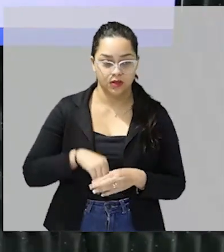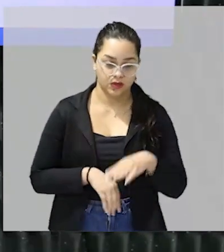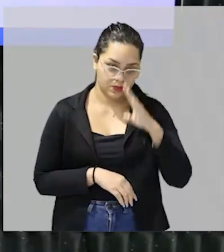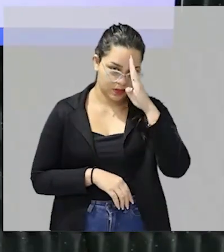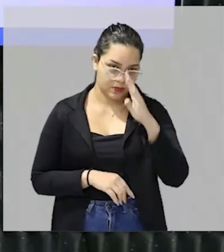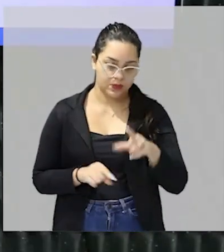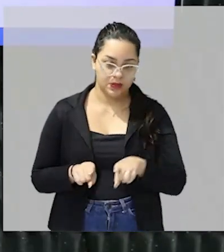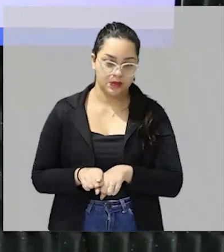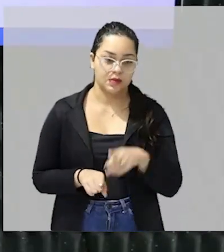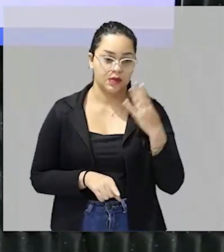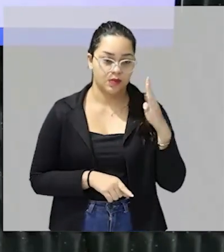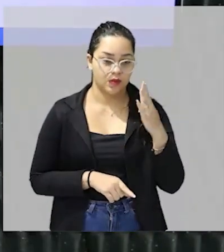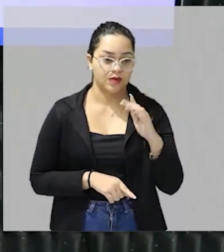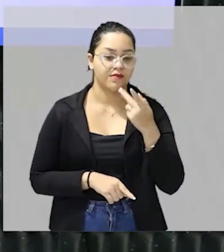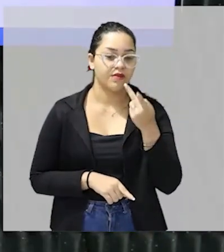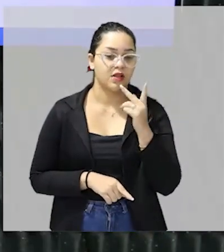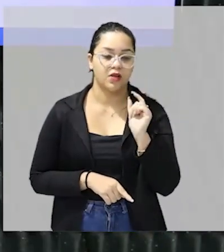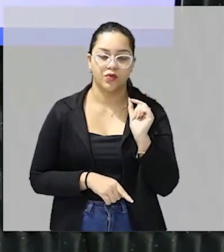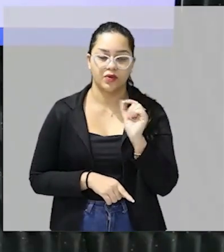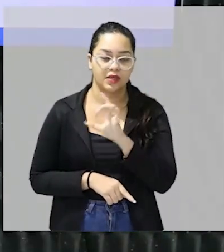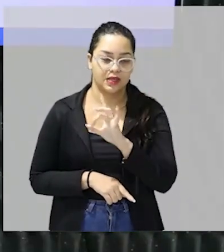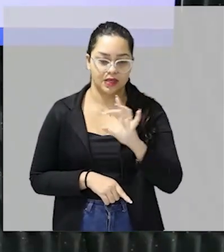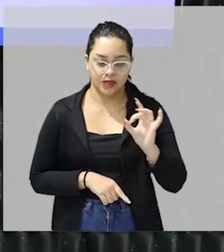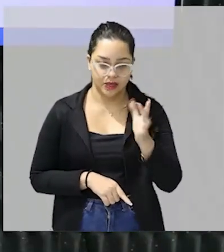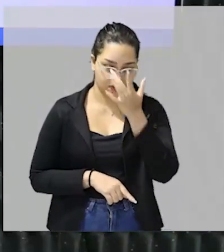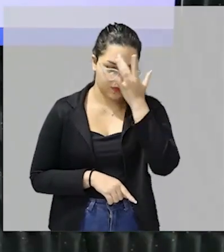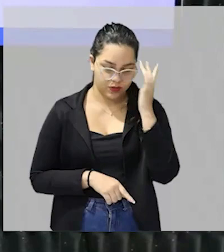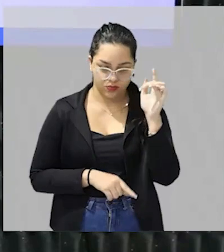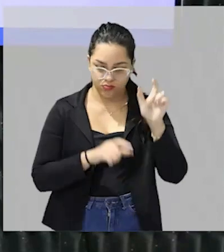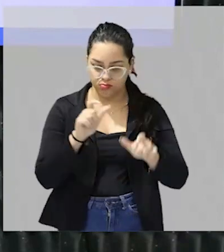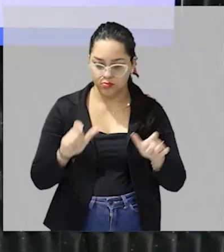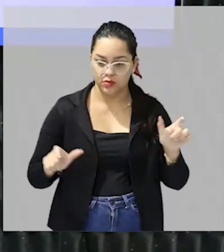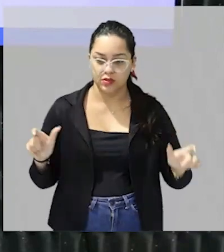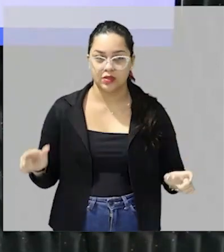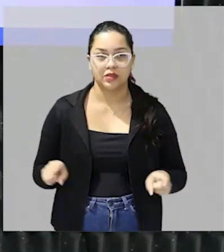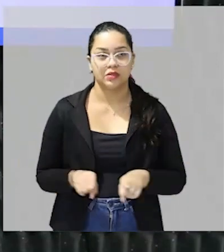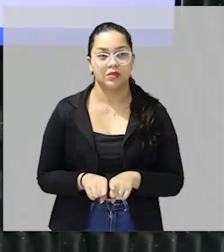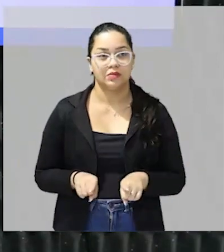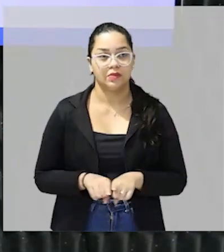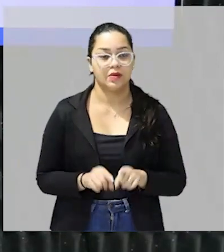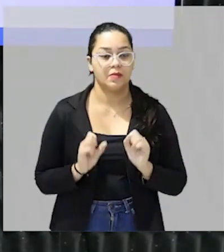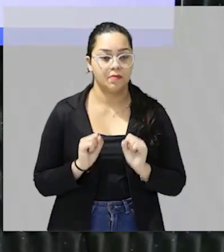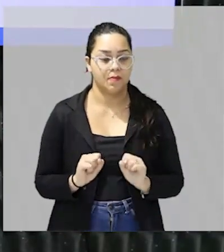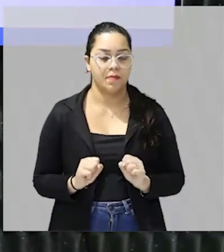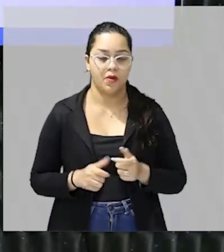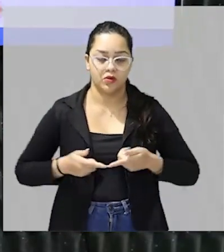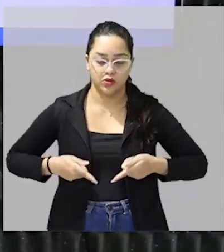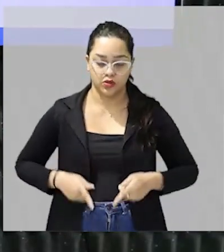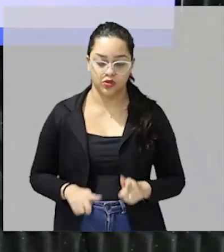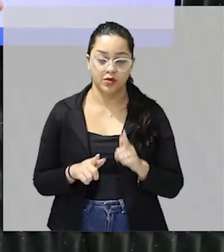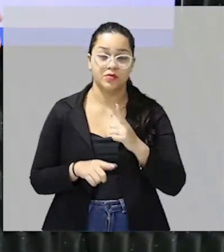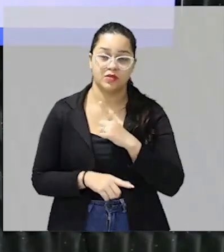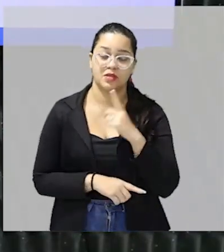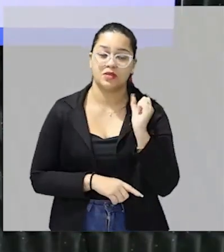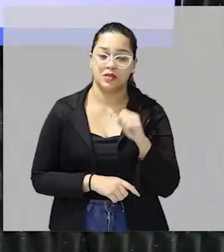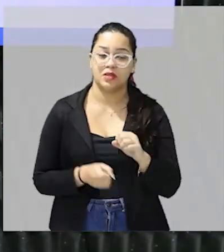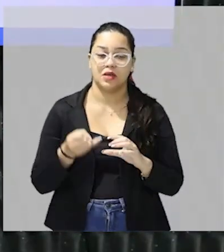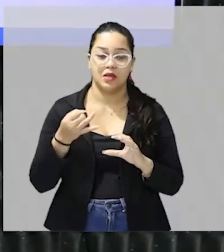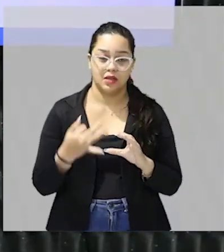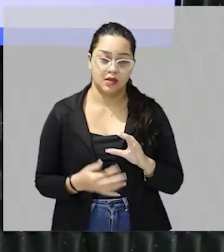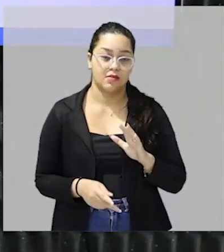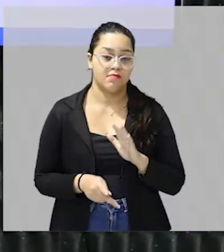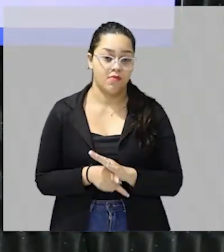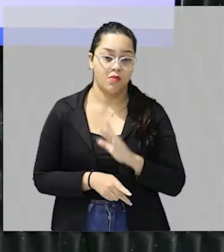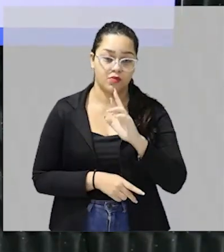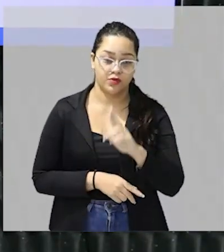individualidade biológica, fala o quê? Que cada ser é um ser. Mesmo indivíduos gêmeos, existem ali características que